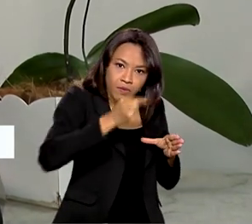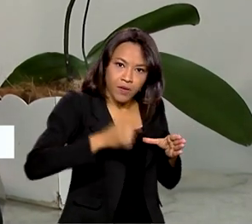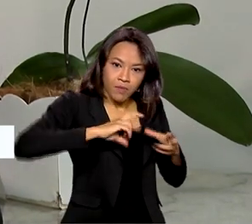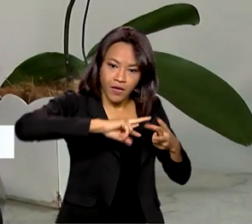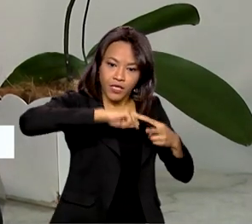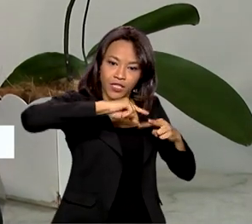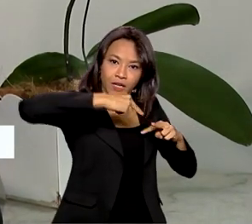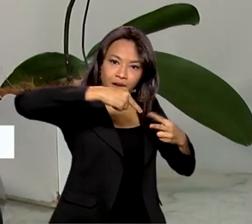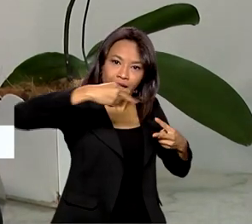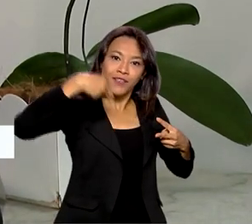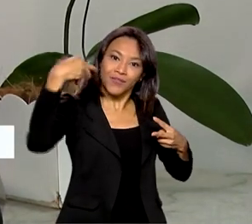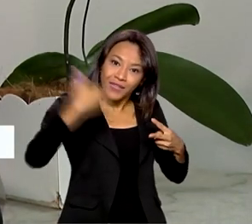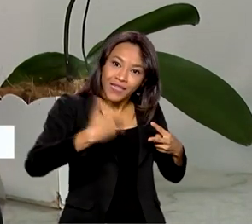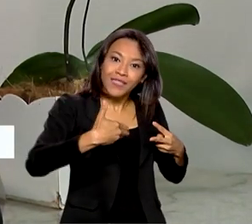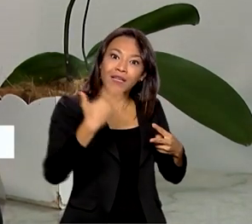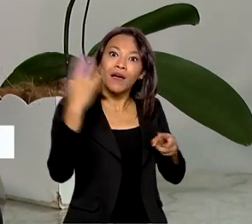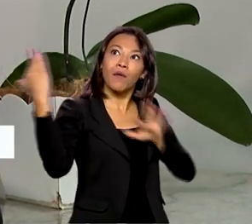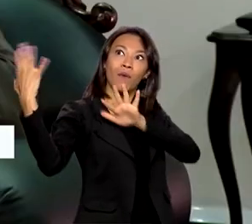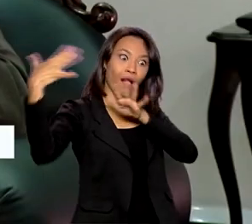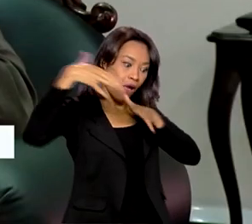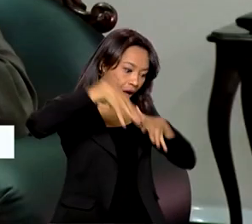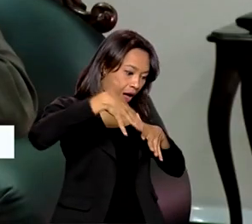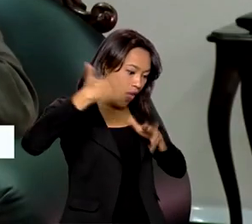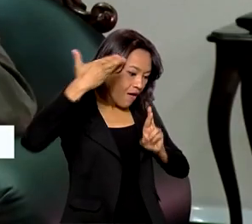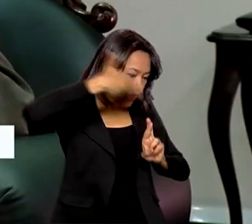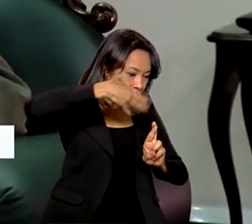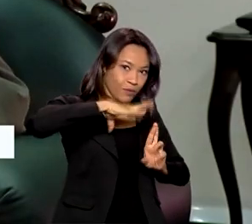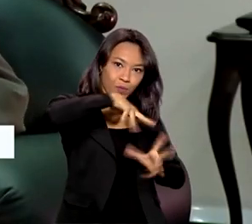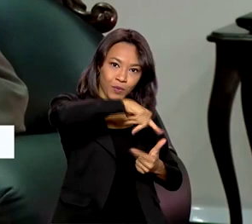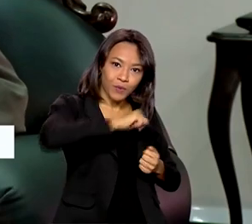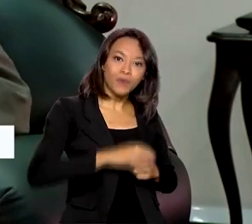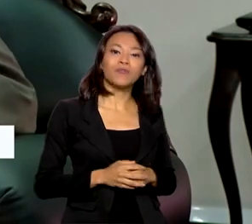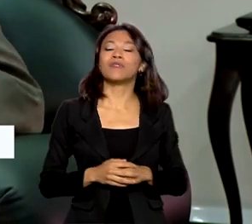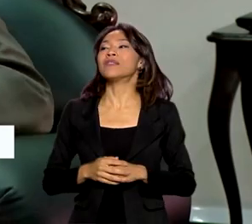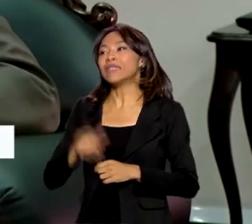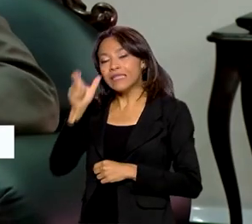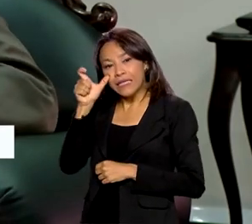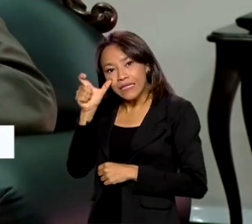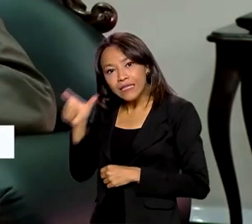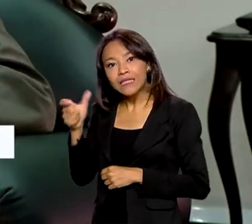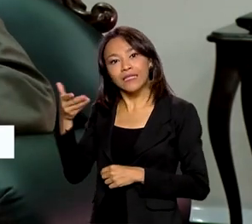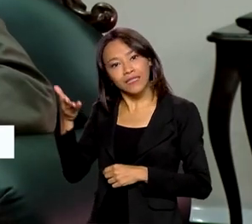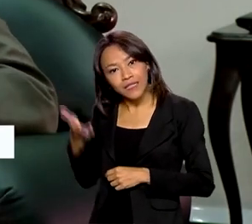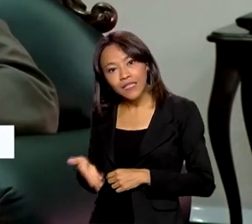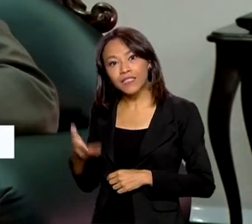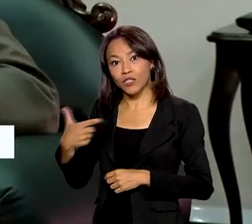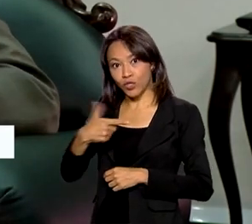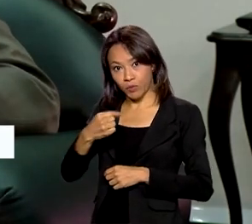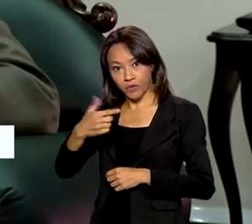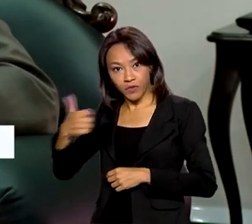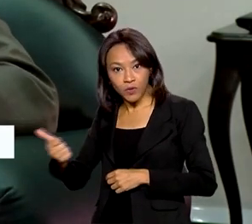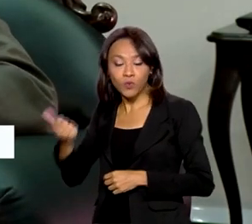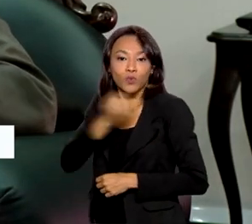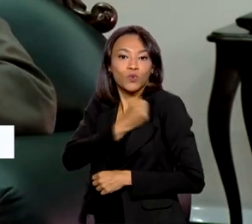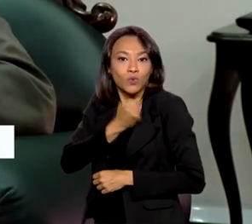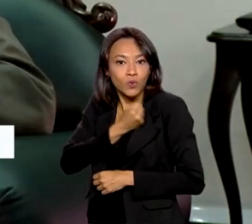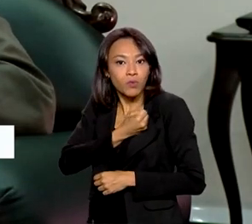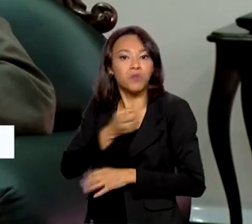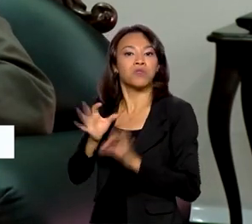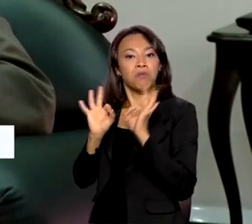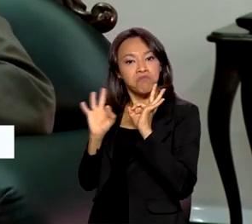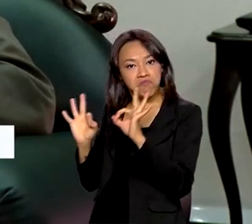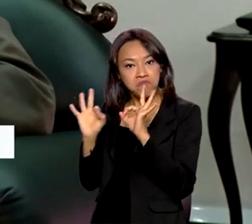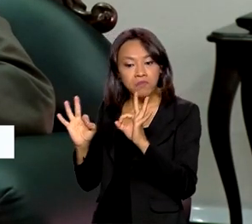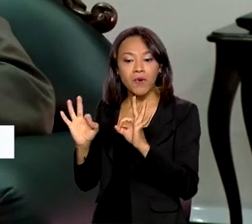serve de exemplo para o mundo todo queria que você falasse um pouquinho sobre isso super interessante esse banco 2021 números extremamente expressivos também